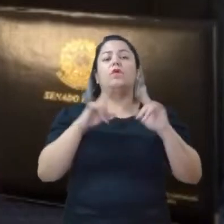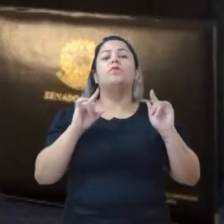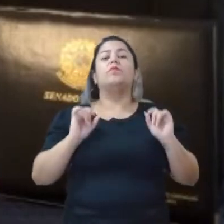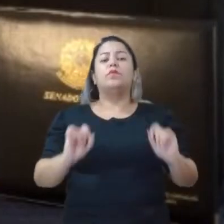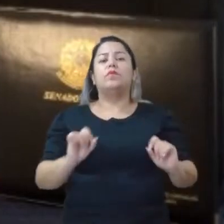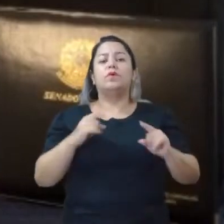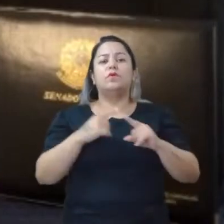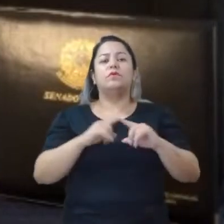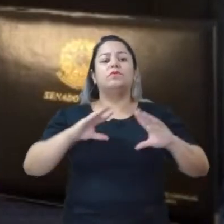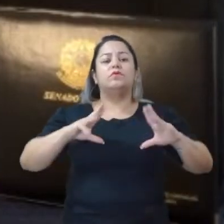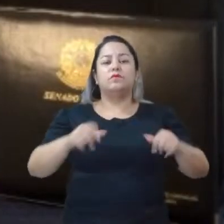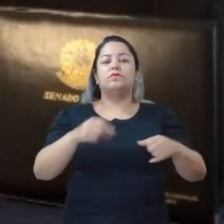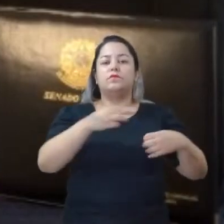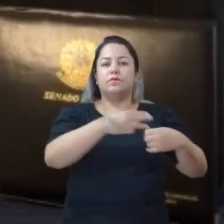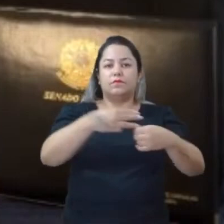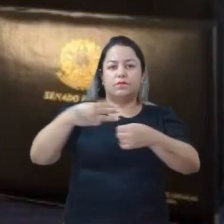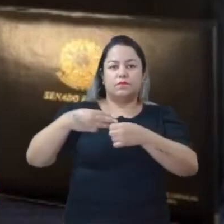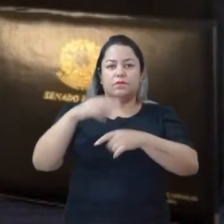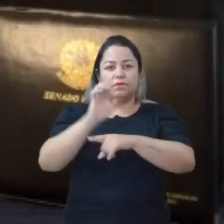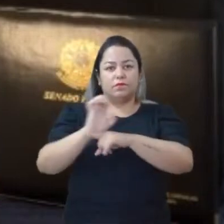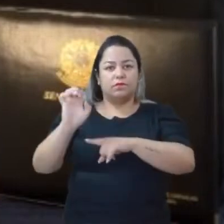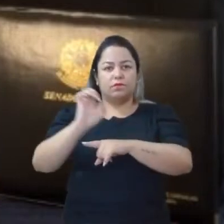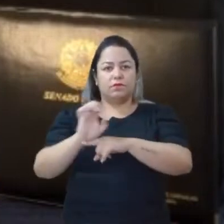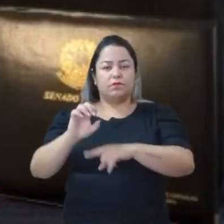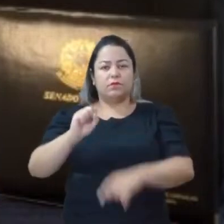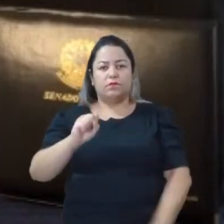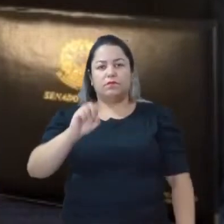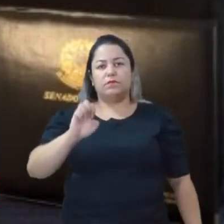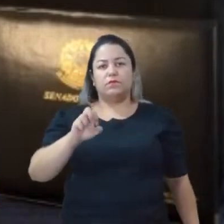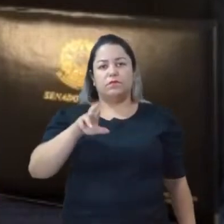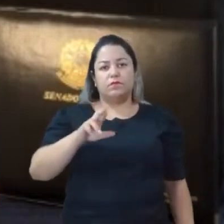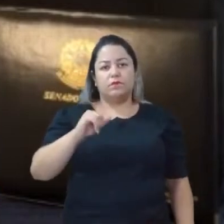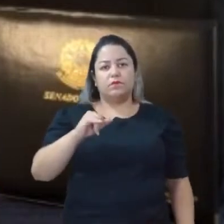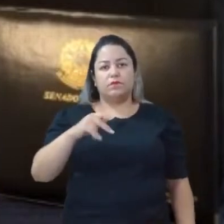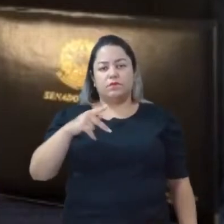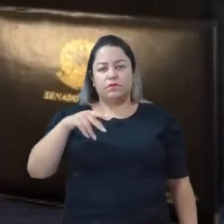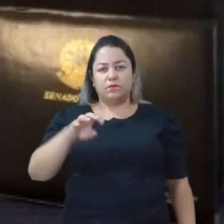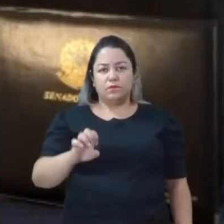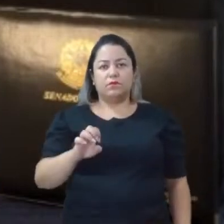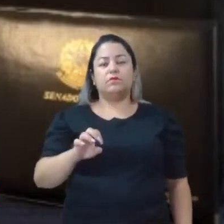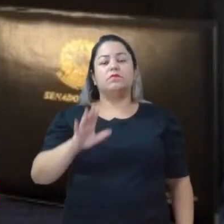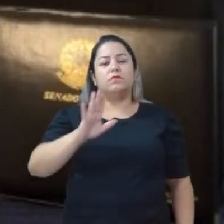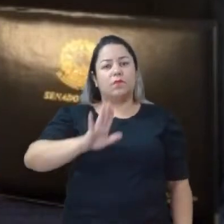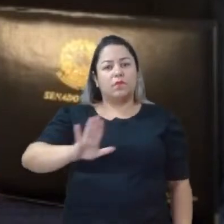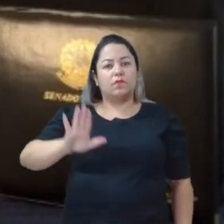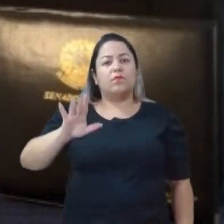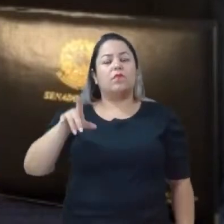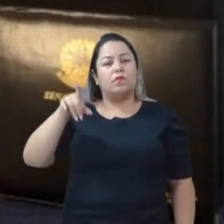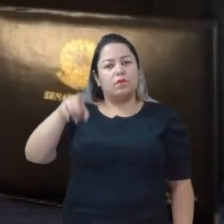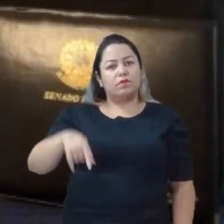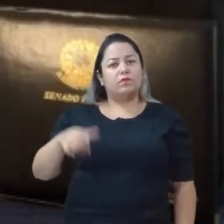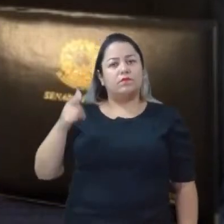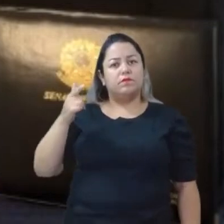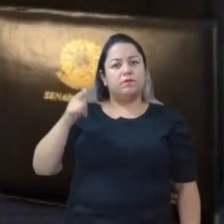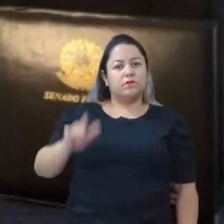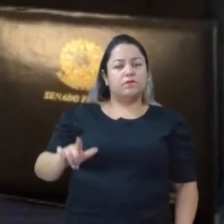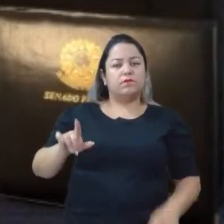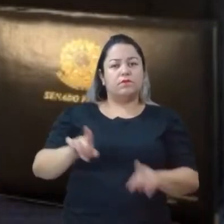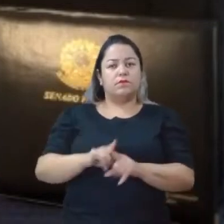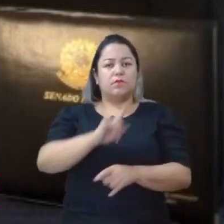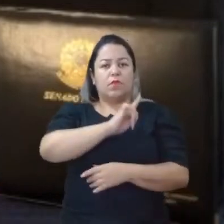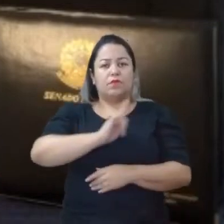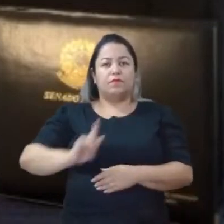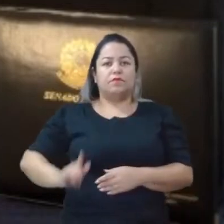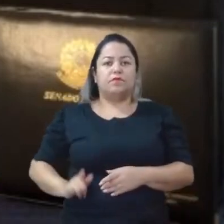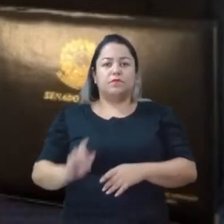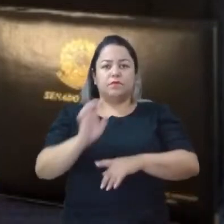em todos os municípios do estado de Sergipe e os candidatos eram oposição ao governo do